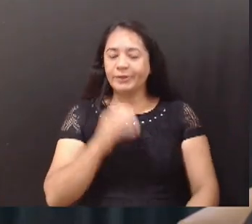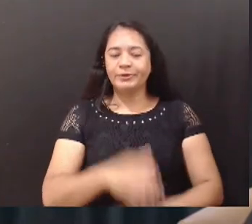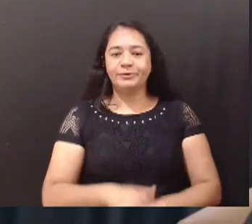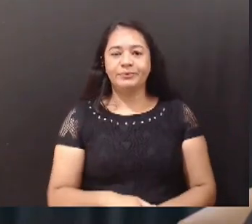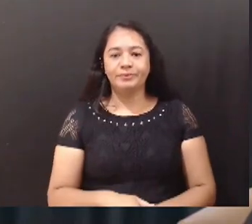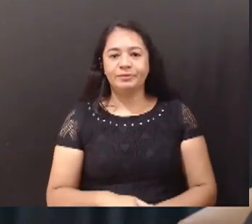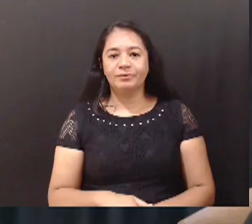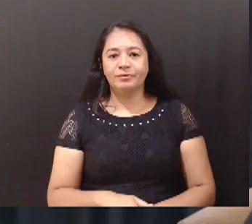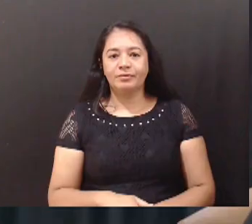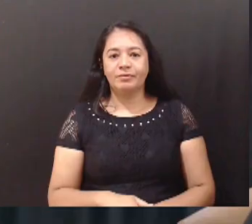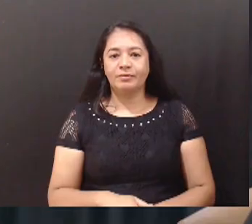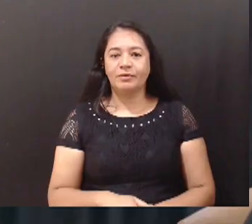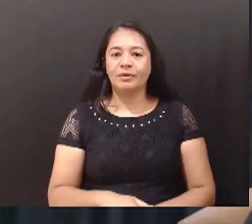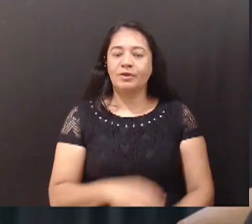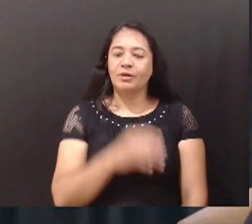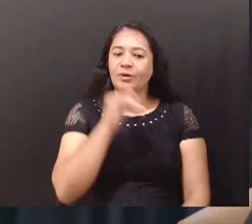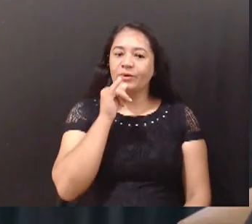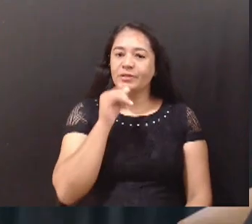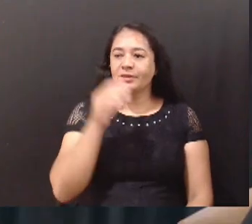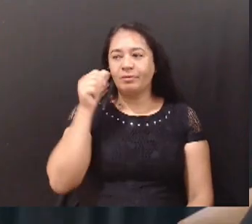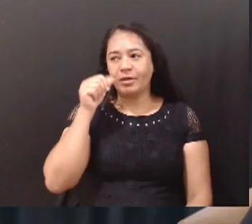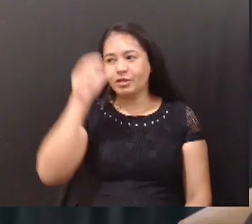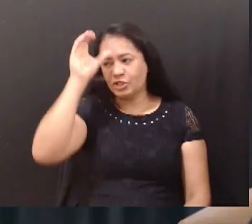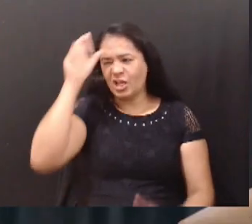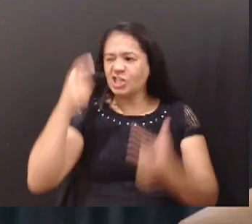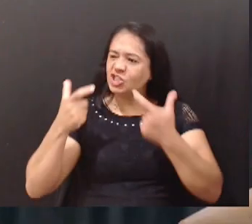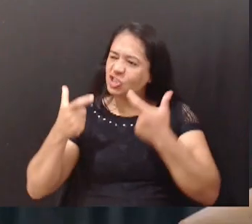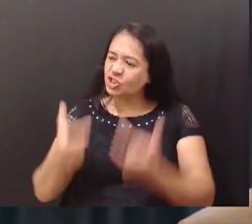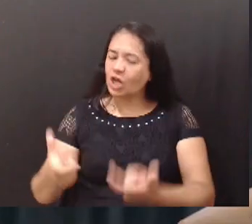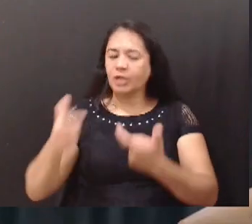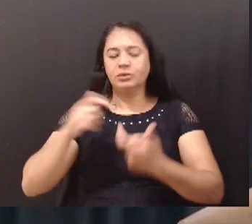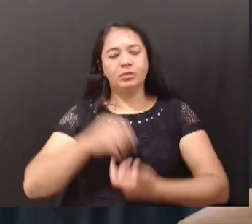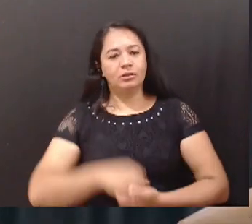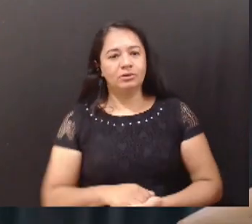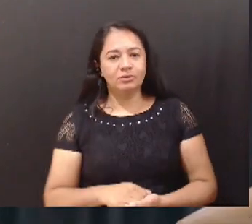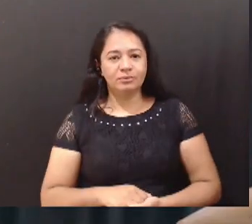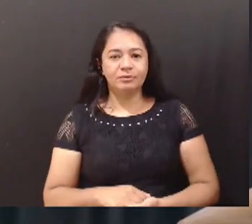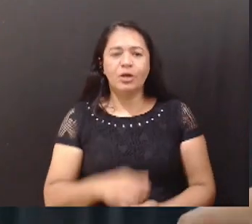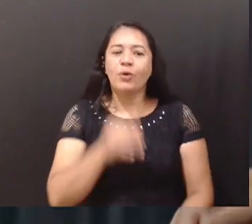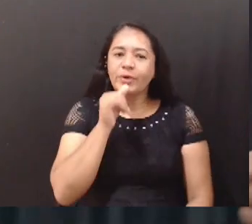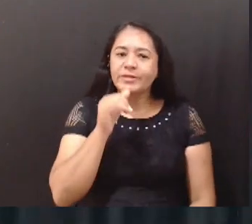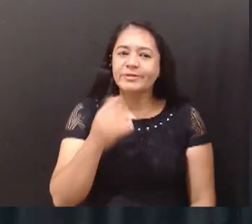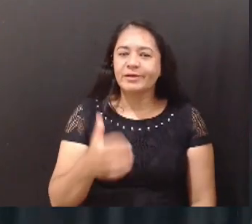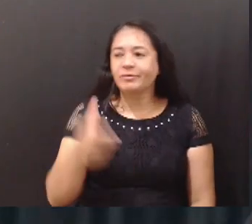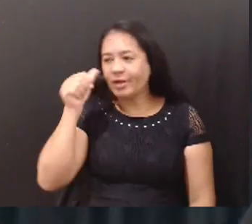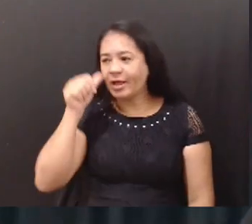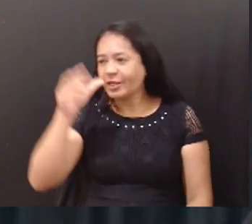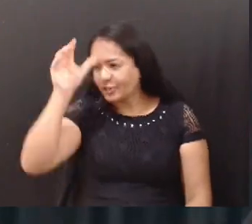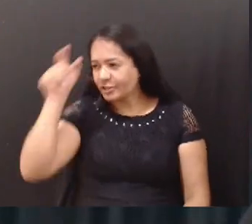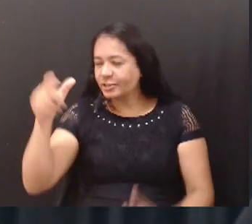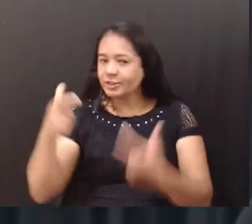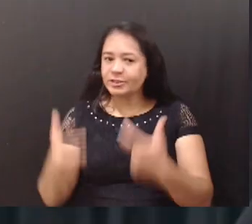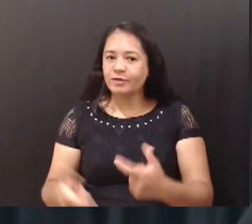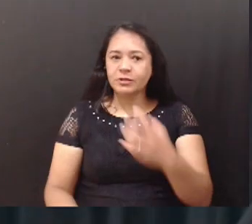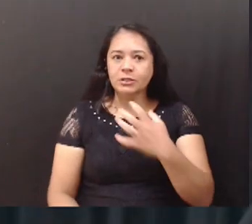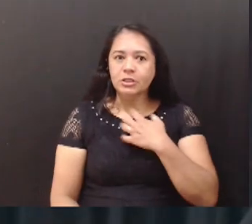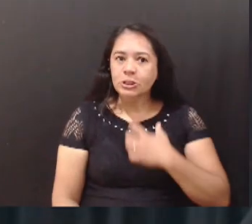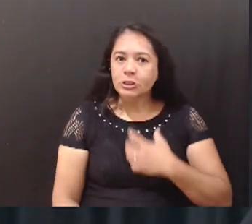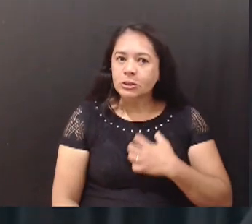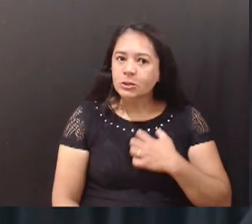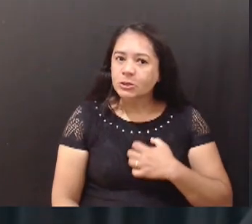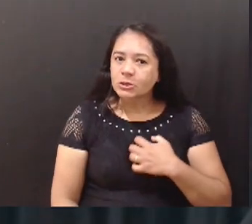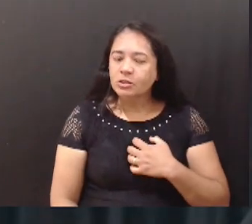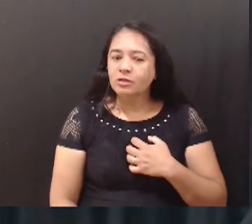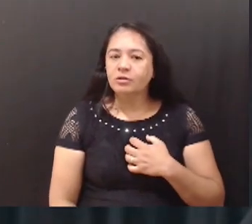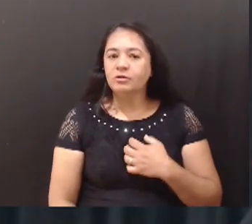que a tia é muito chata. Uau, tia. Não faz isso não, né? E aí você ficou com muita raiva. Você tem 3 coisas